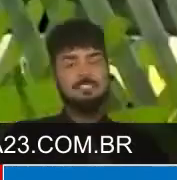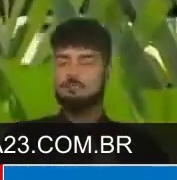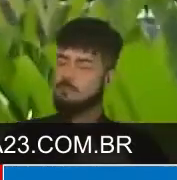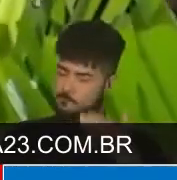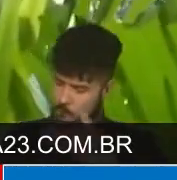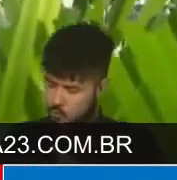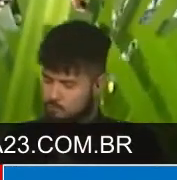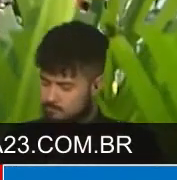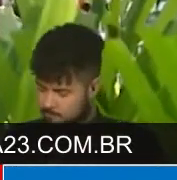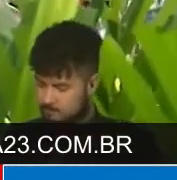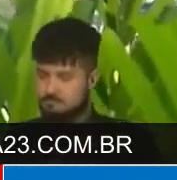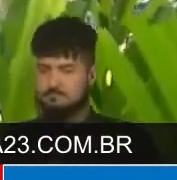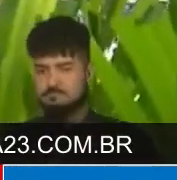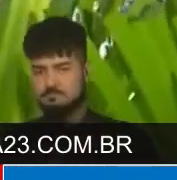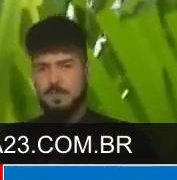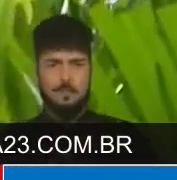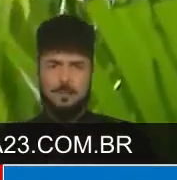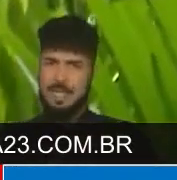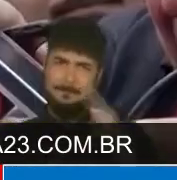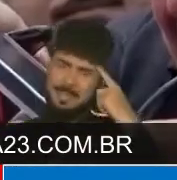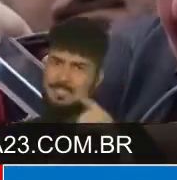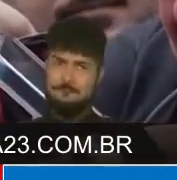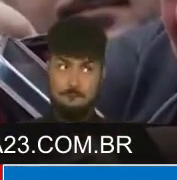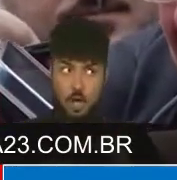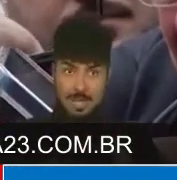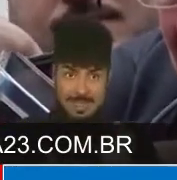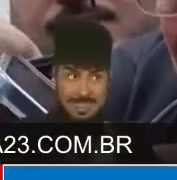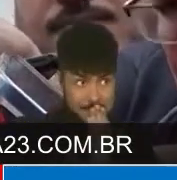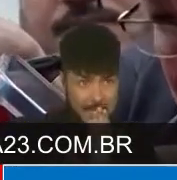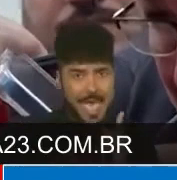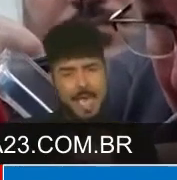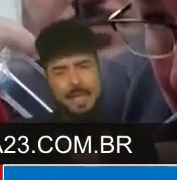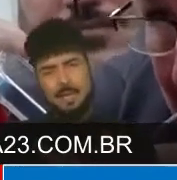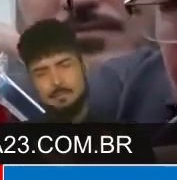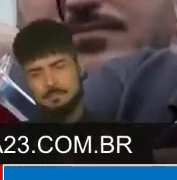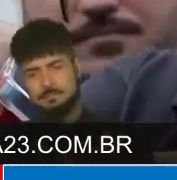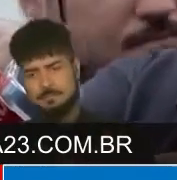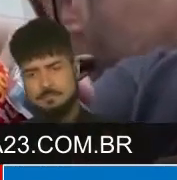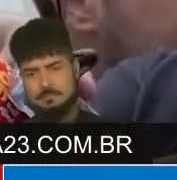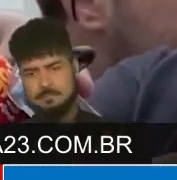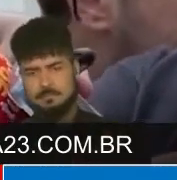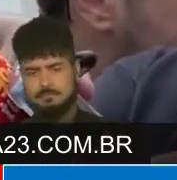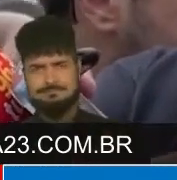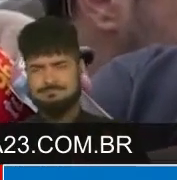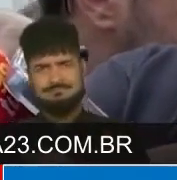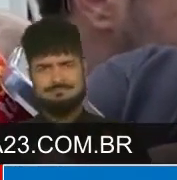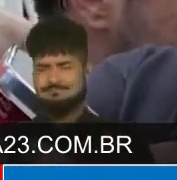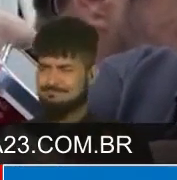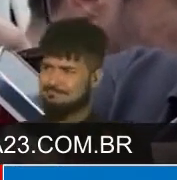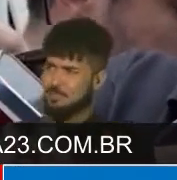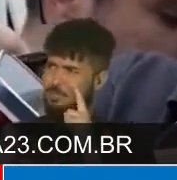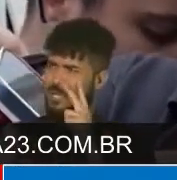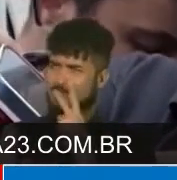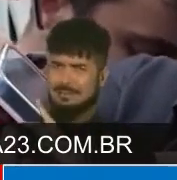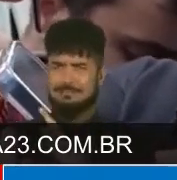comparecer. Eram, acima de tudo, amigos. Um legado importante do jogador, do profissional, das obras-primas que ele